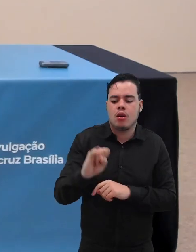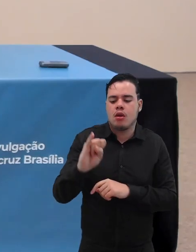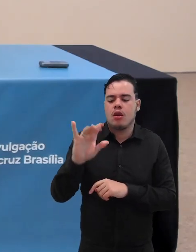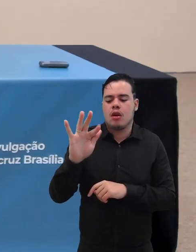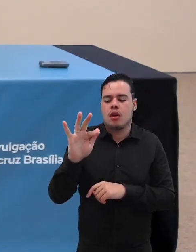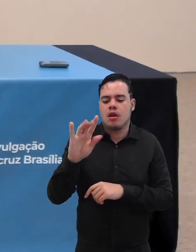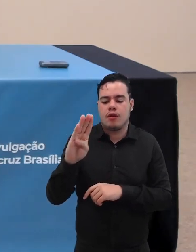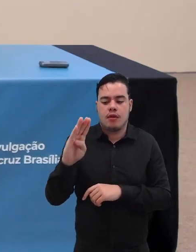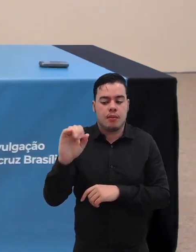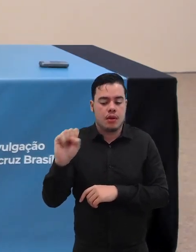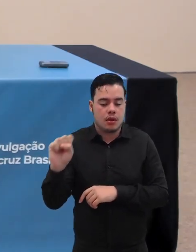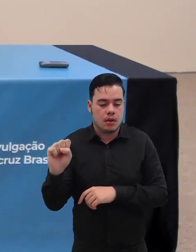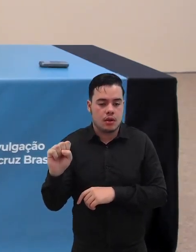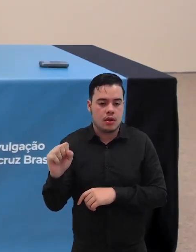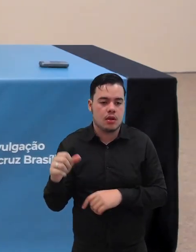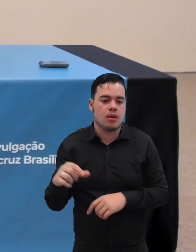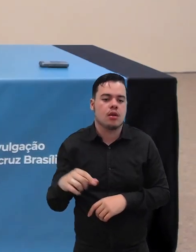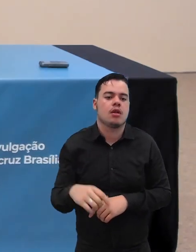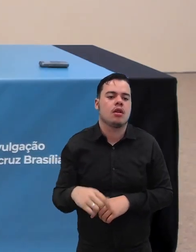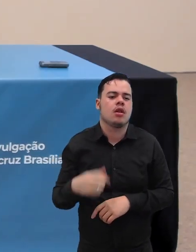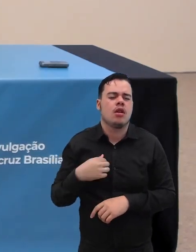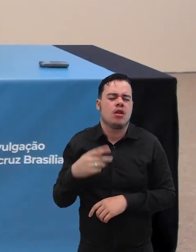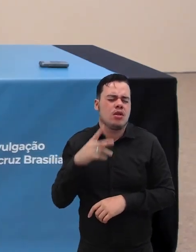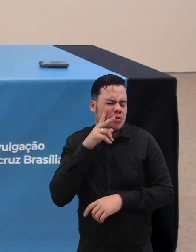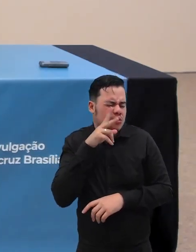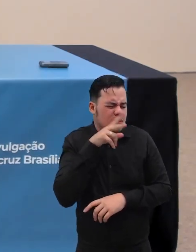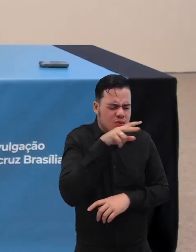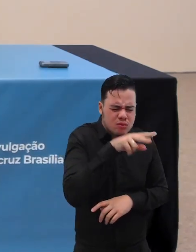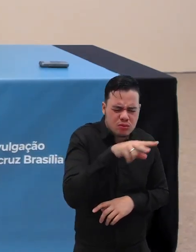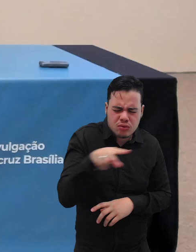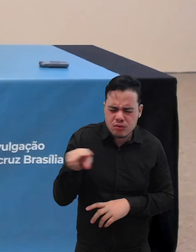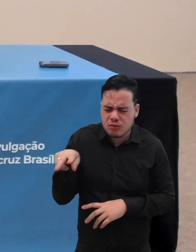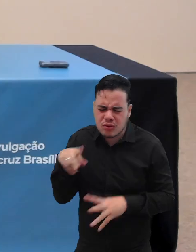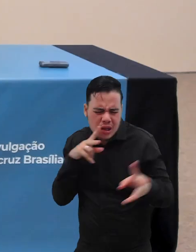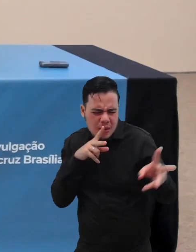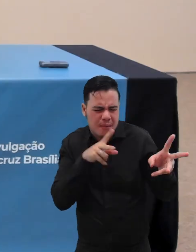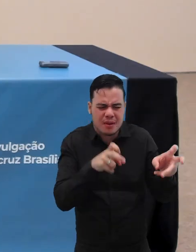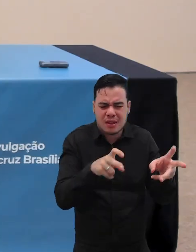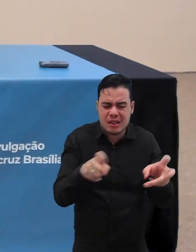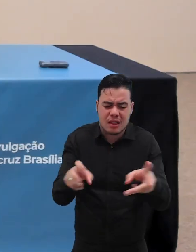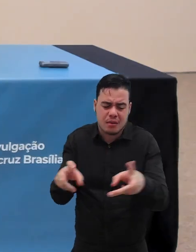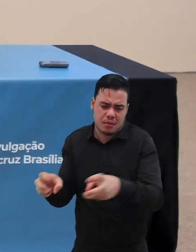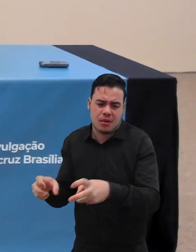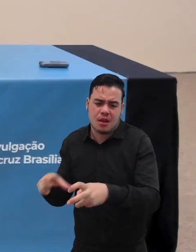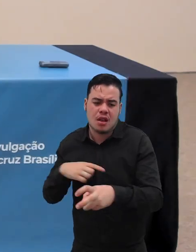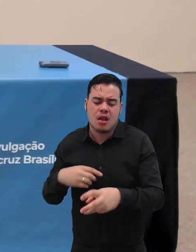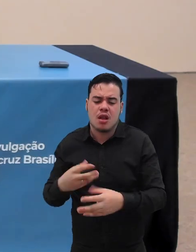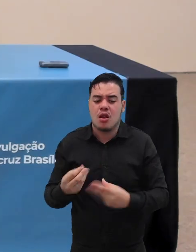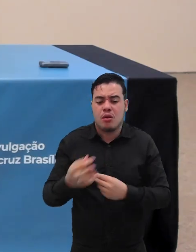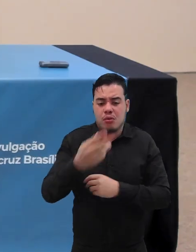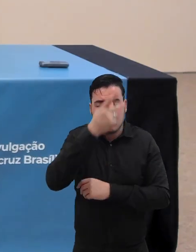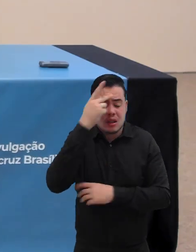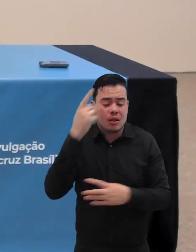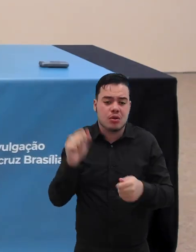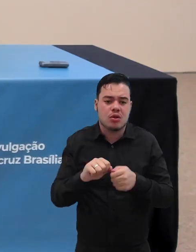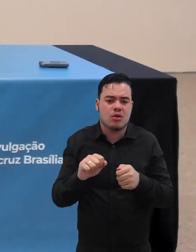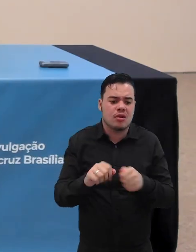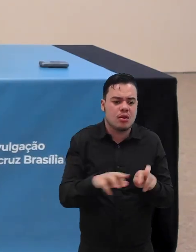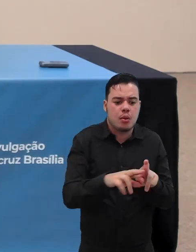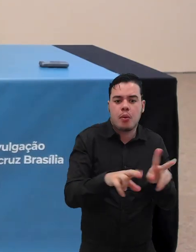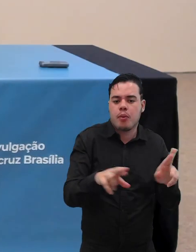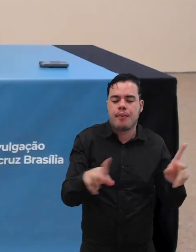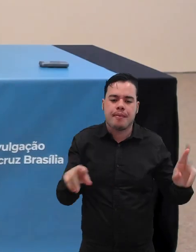gente olha para o cenário brasileiro, você tem, na verdade, muita gente fazendo muita coisa nesse